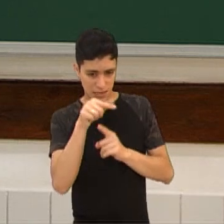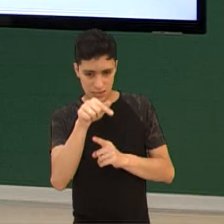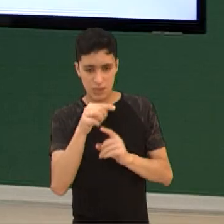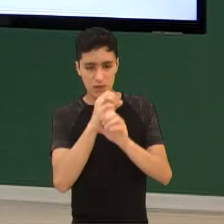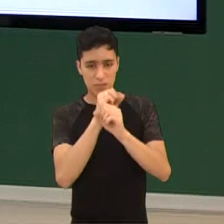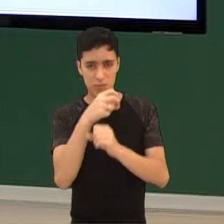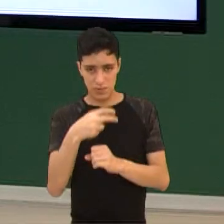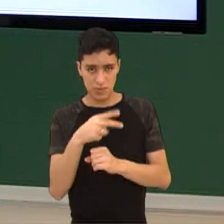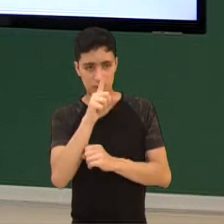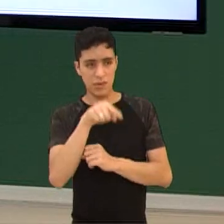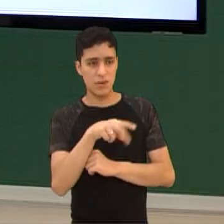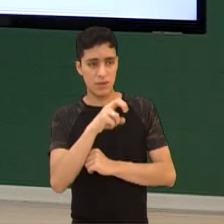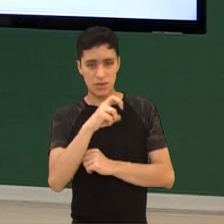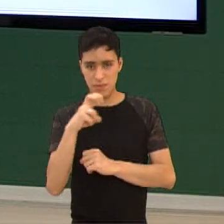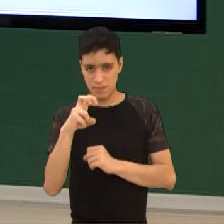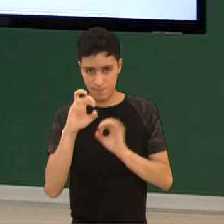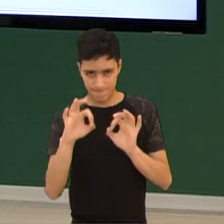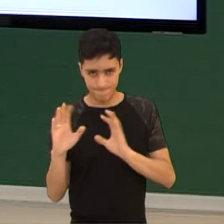2, 205.